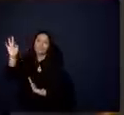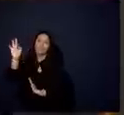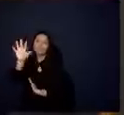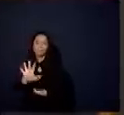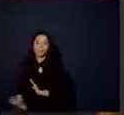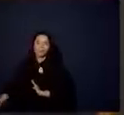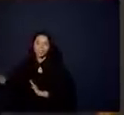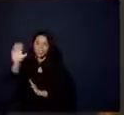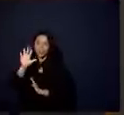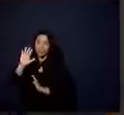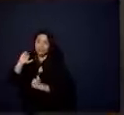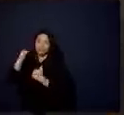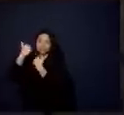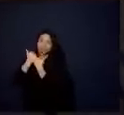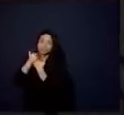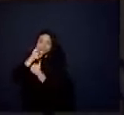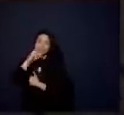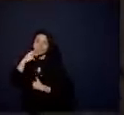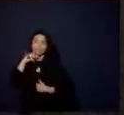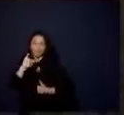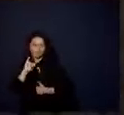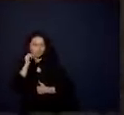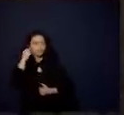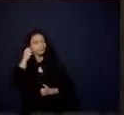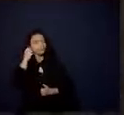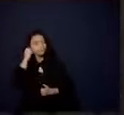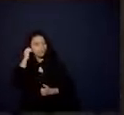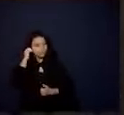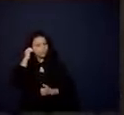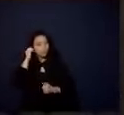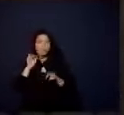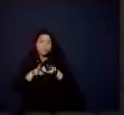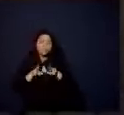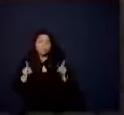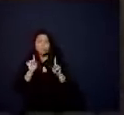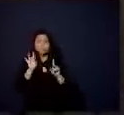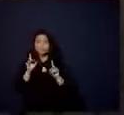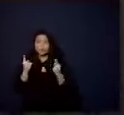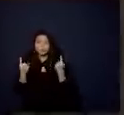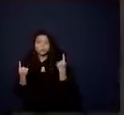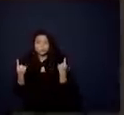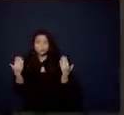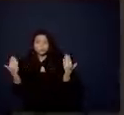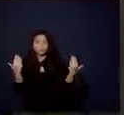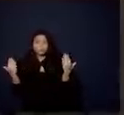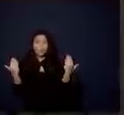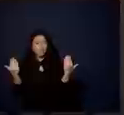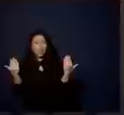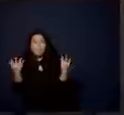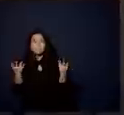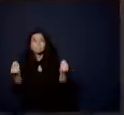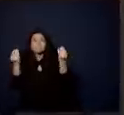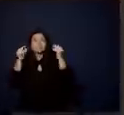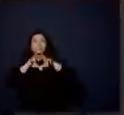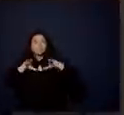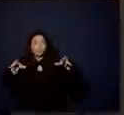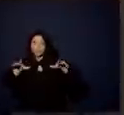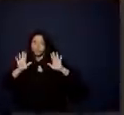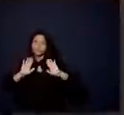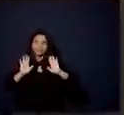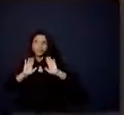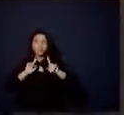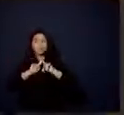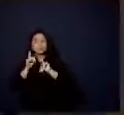o IPI Então na verdade a grande diferença entre os propostas é essa não é uma diferença muito relevante que o ideal é ter um único